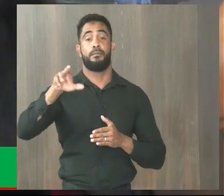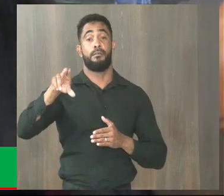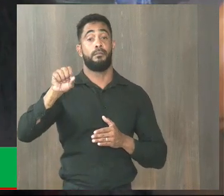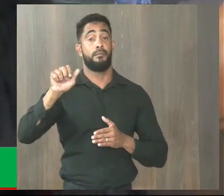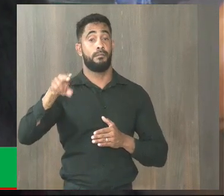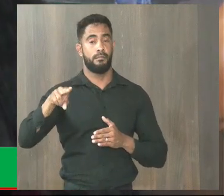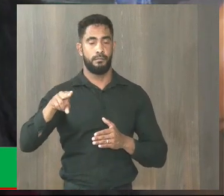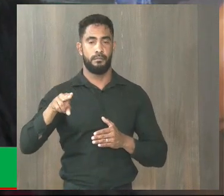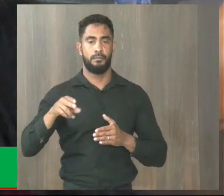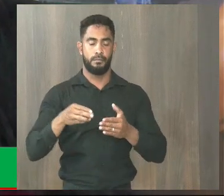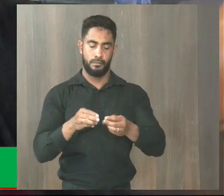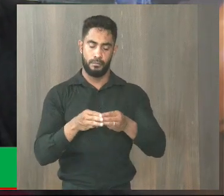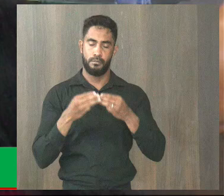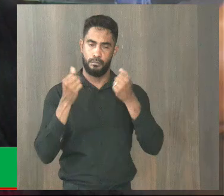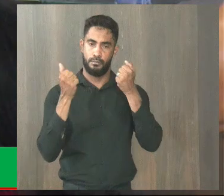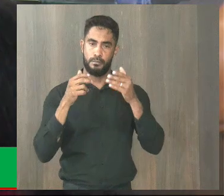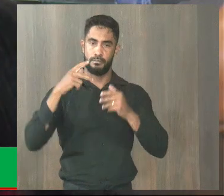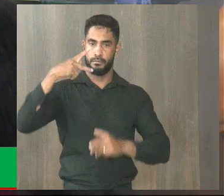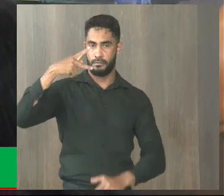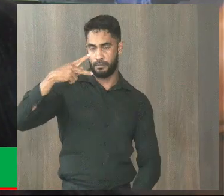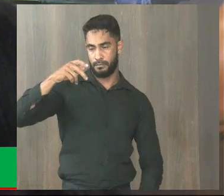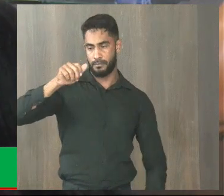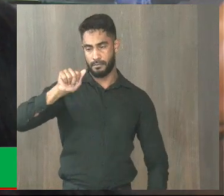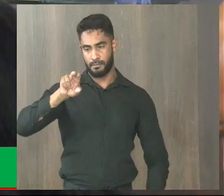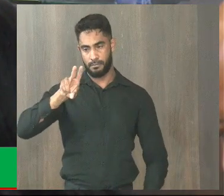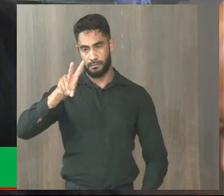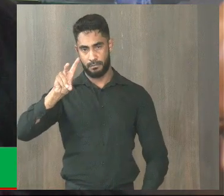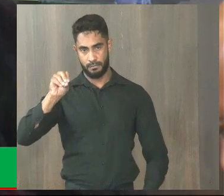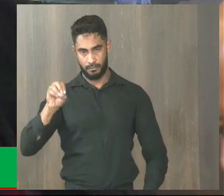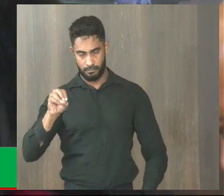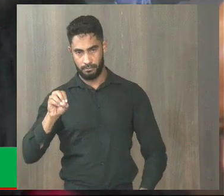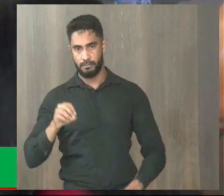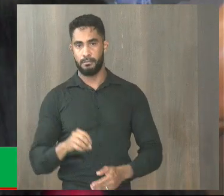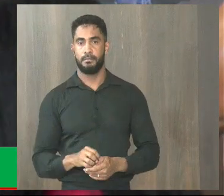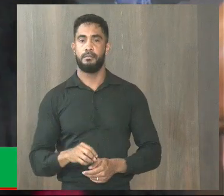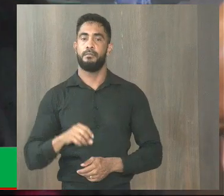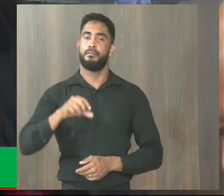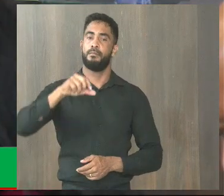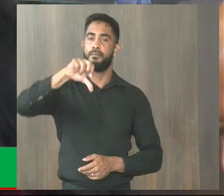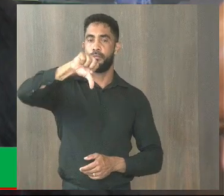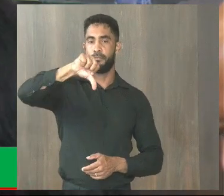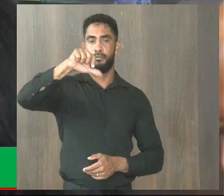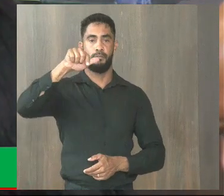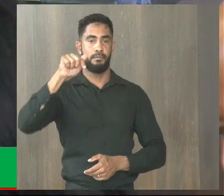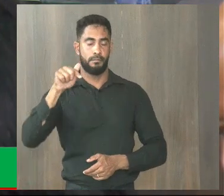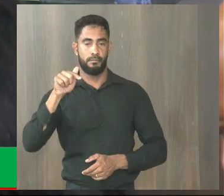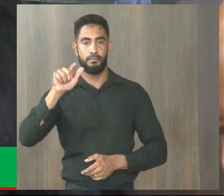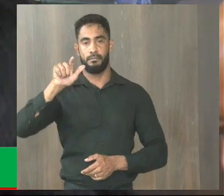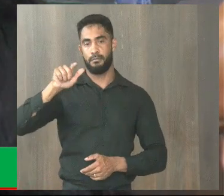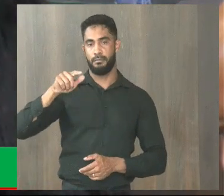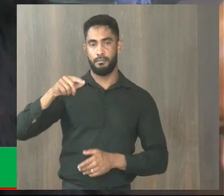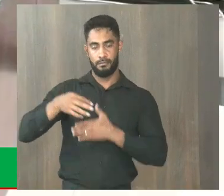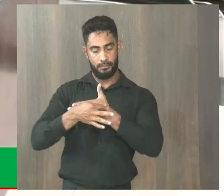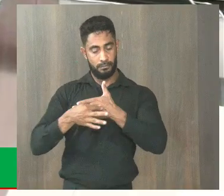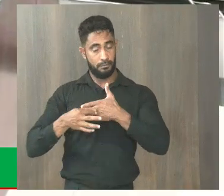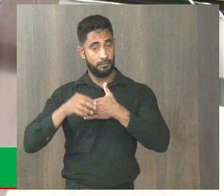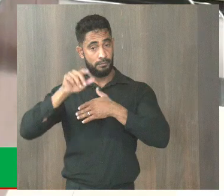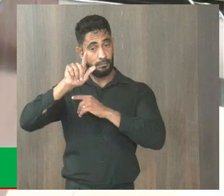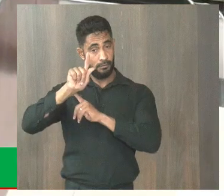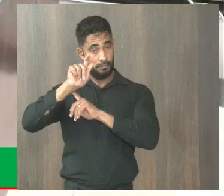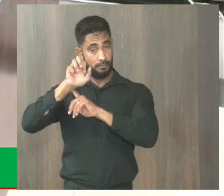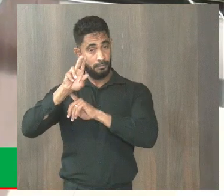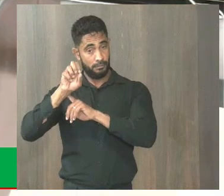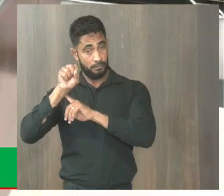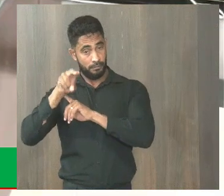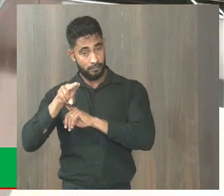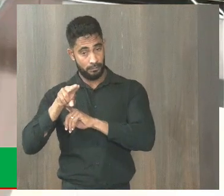senhor Paulo Humberto Mendes. Requerimento 097/2024, de autoria do vereador Gerson da Ambulância. Moção de aplausos